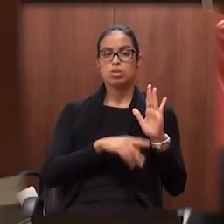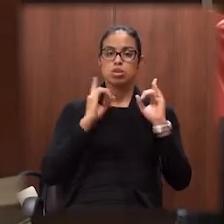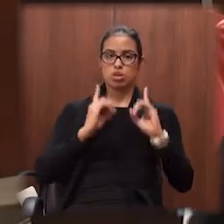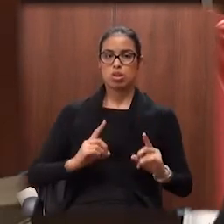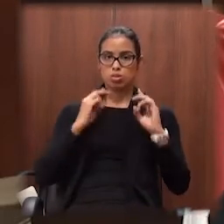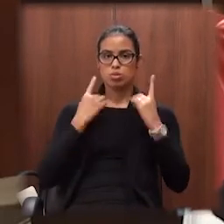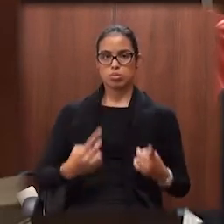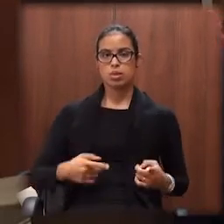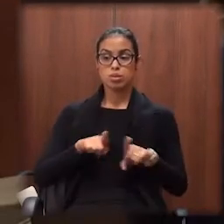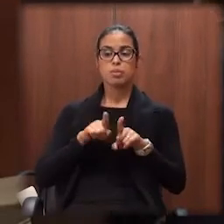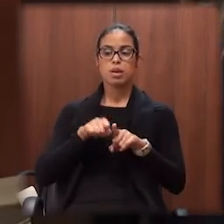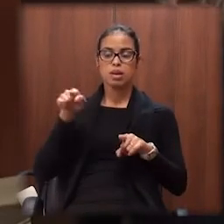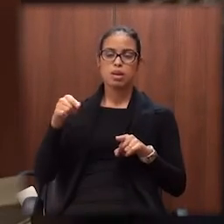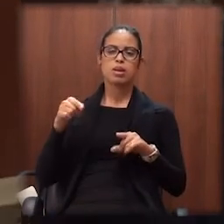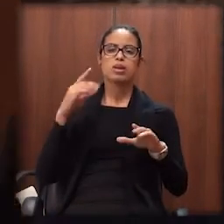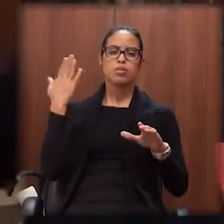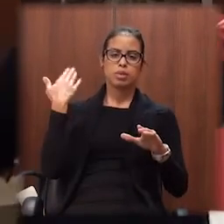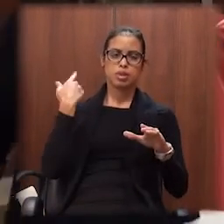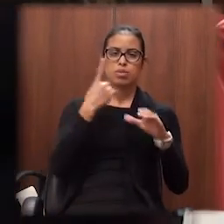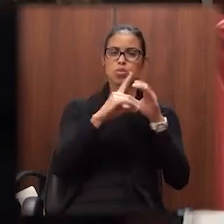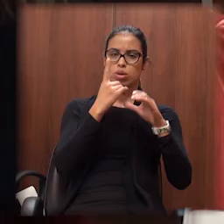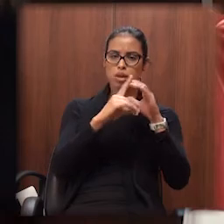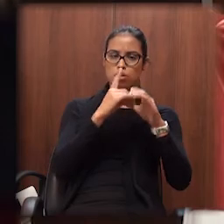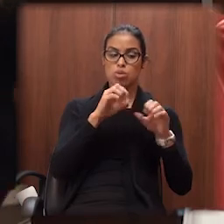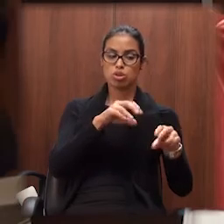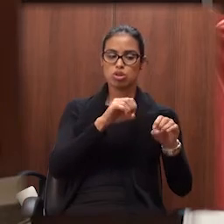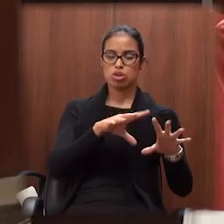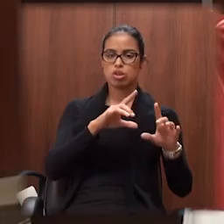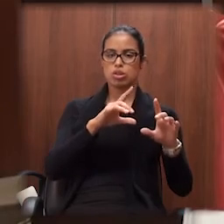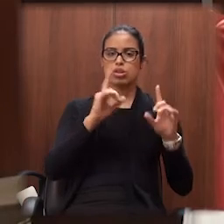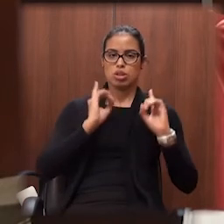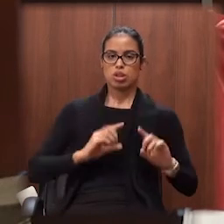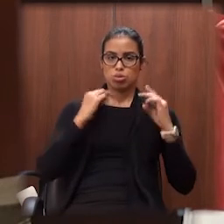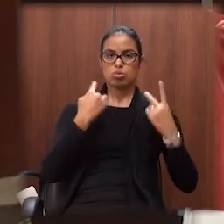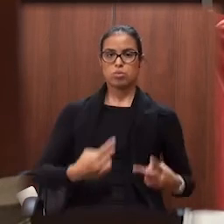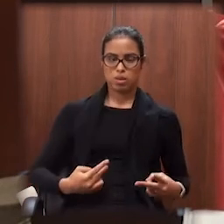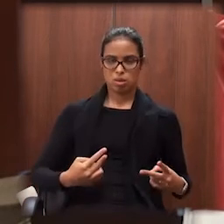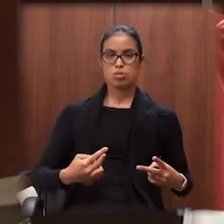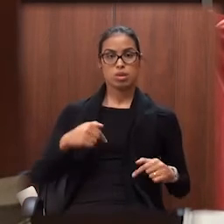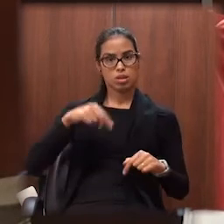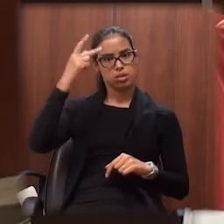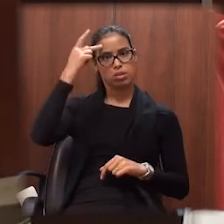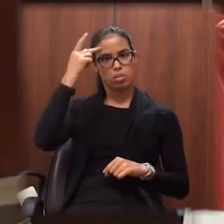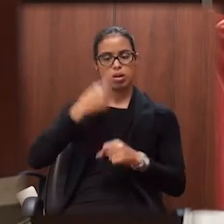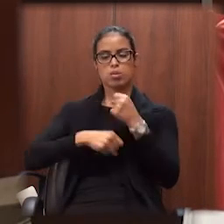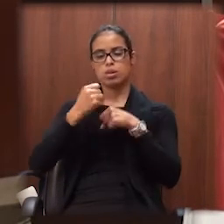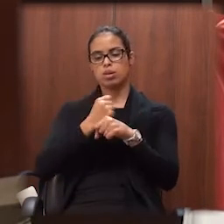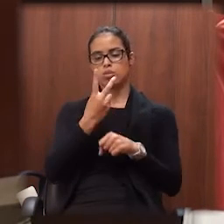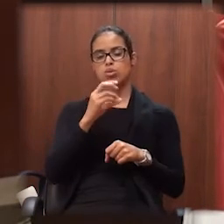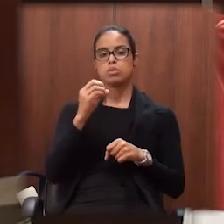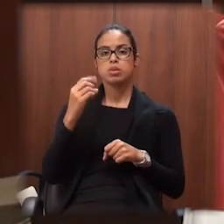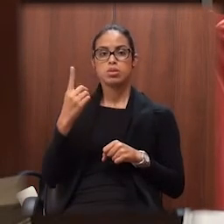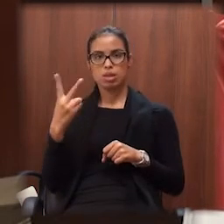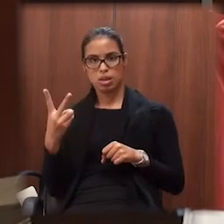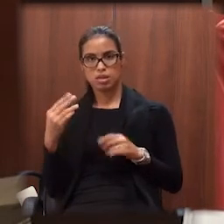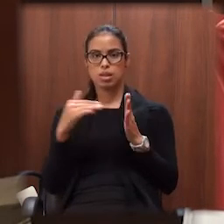Foi coordenador de Educação e Direitos Humanos no município de São Paulo, de 2013 a 2016, e